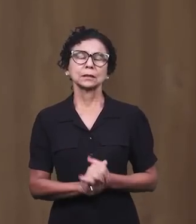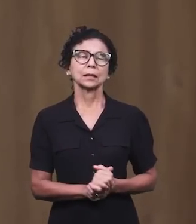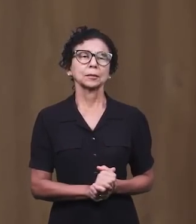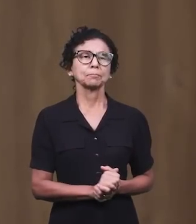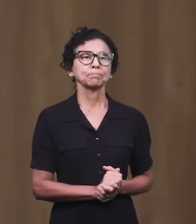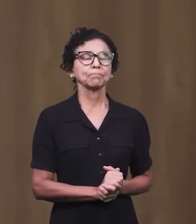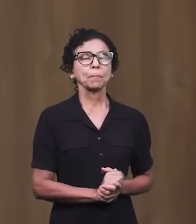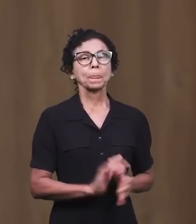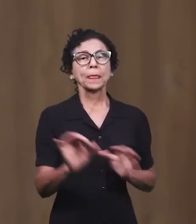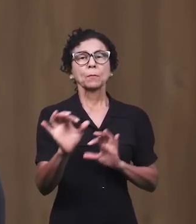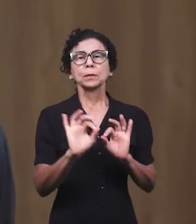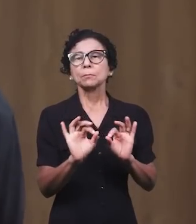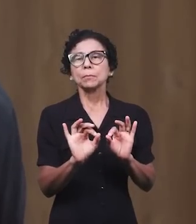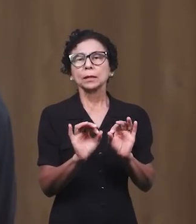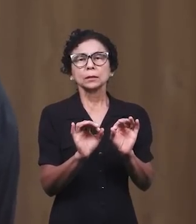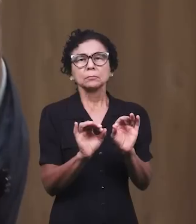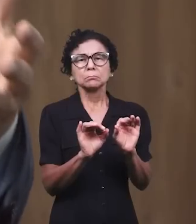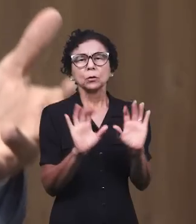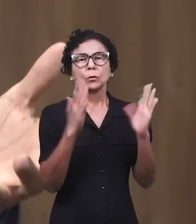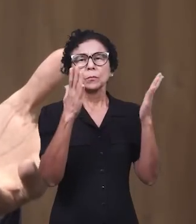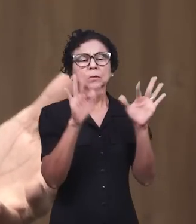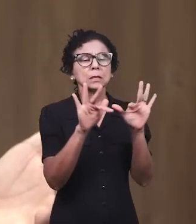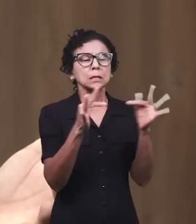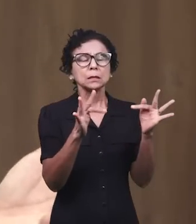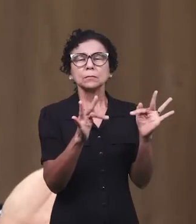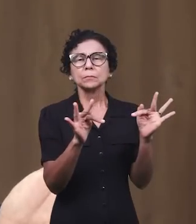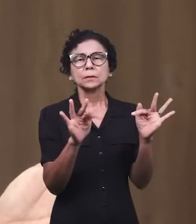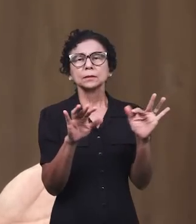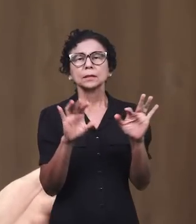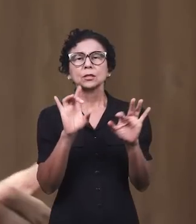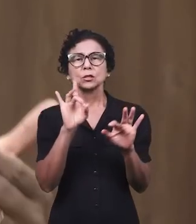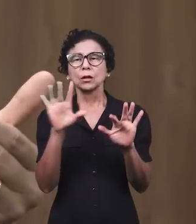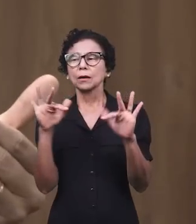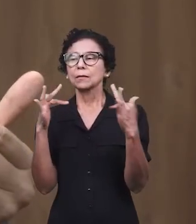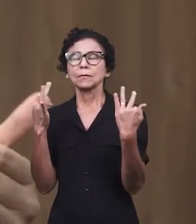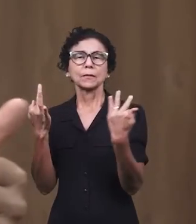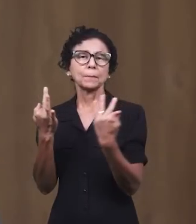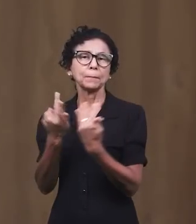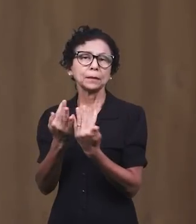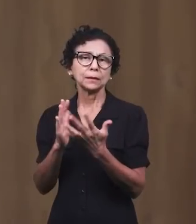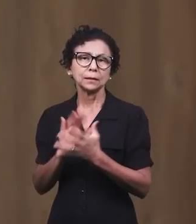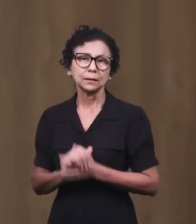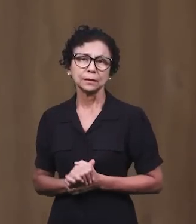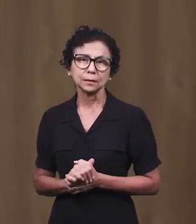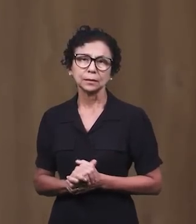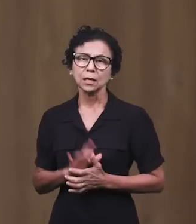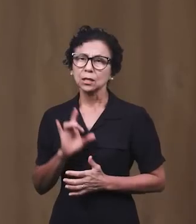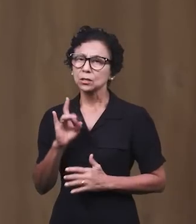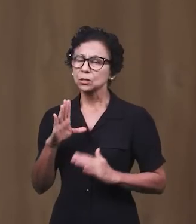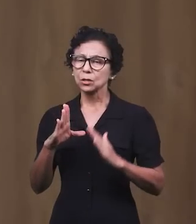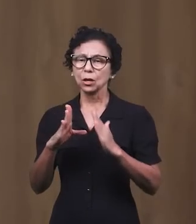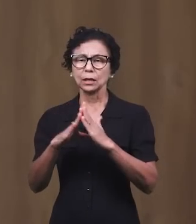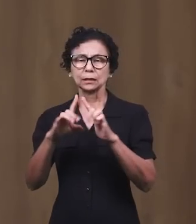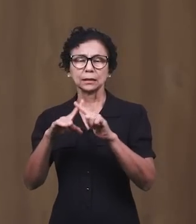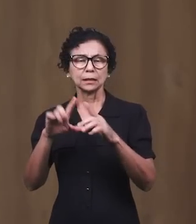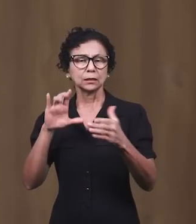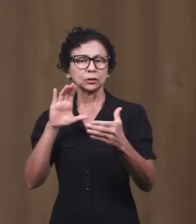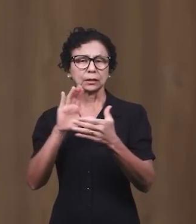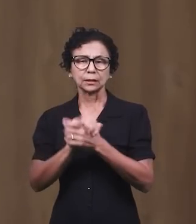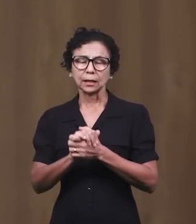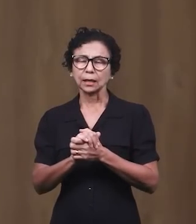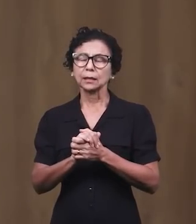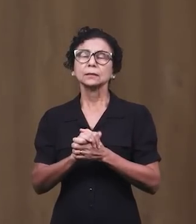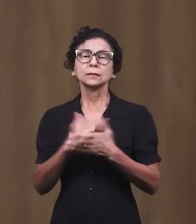família, ele vai ter o culto já de glorificação ao Senhor. A viagem pode ficar para daqui a 2 anos, para daqui a 3 anos.